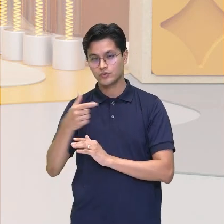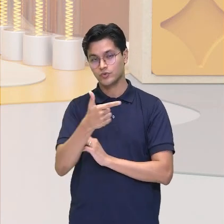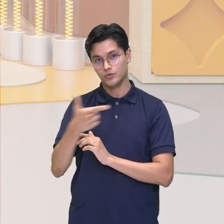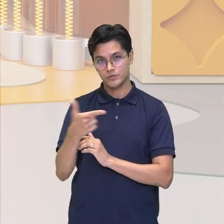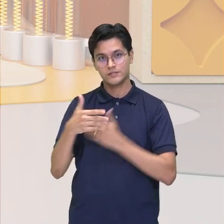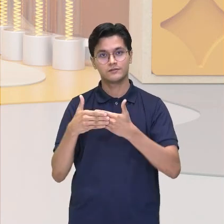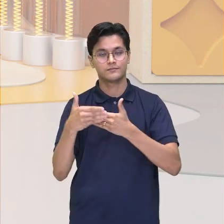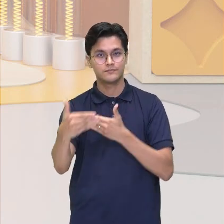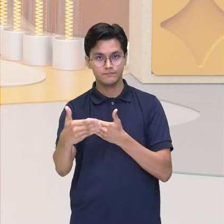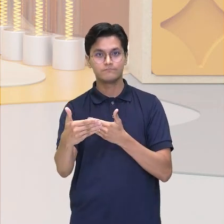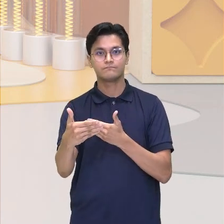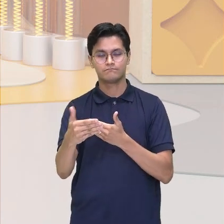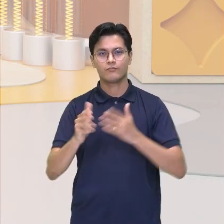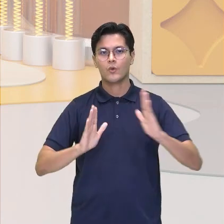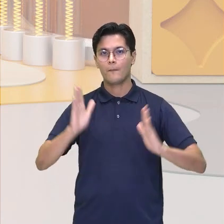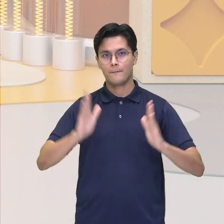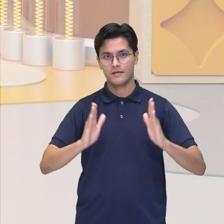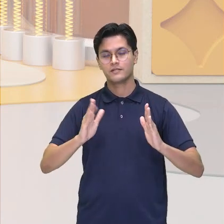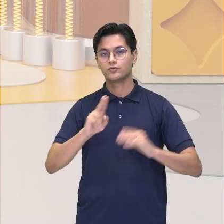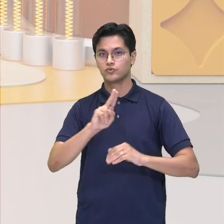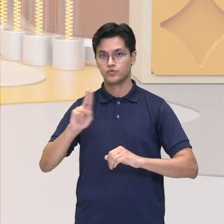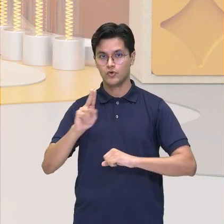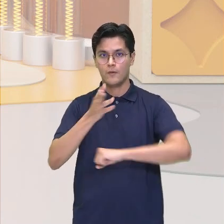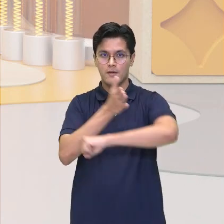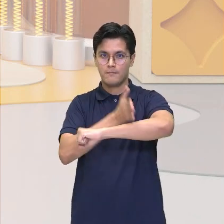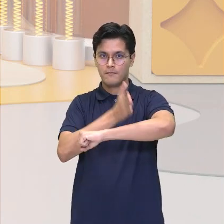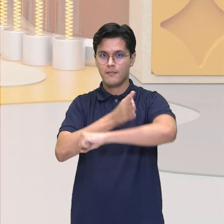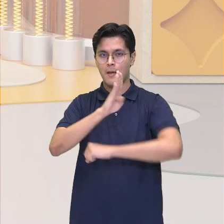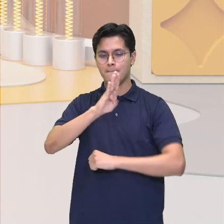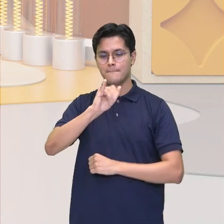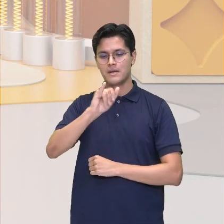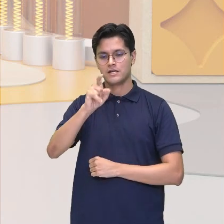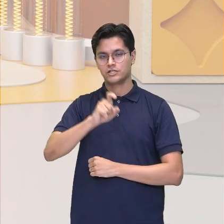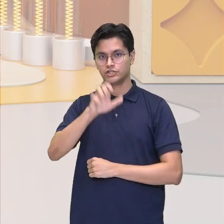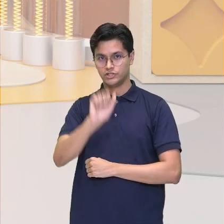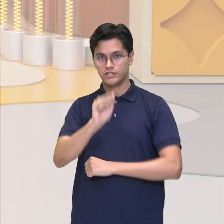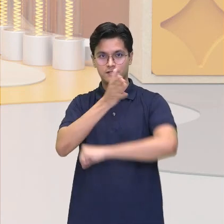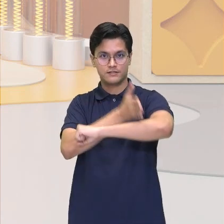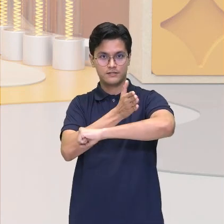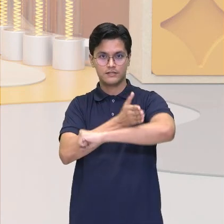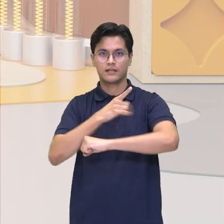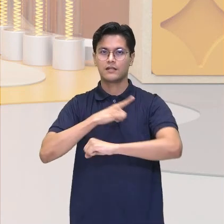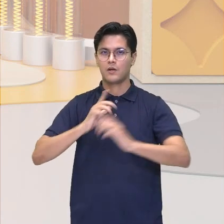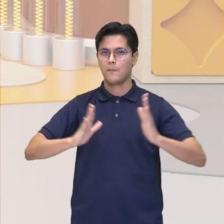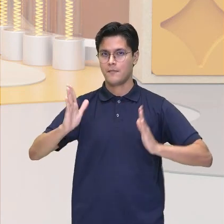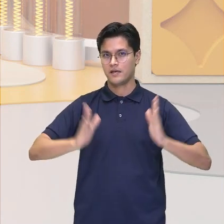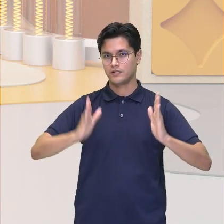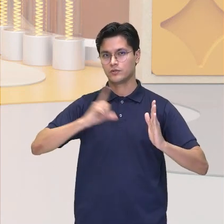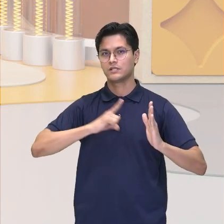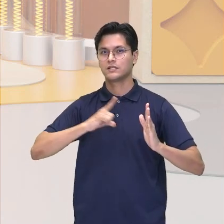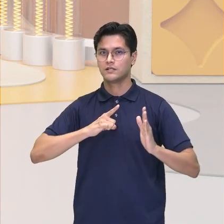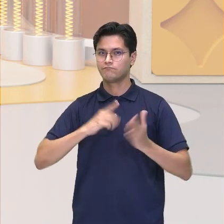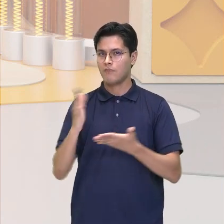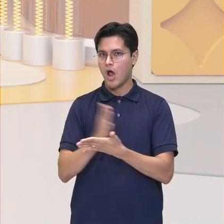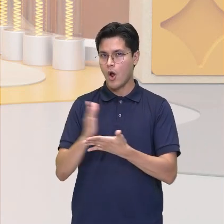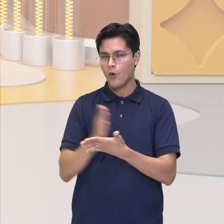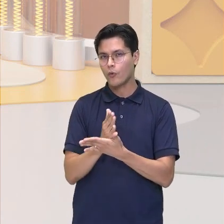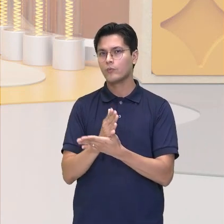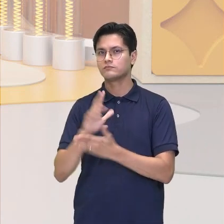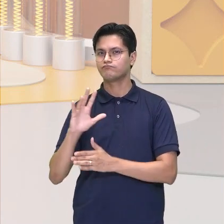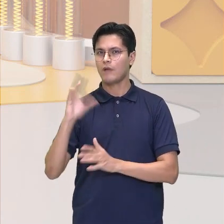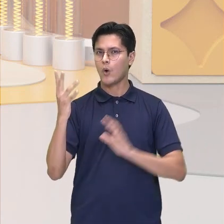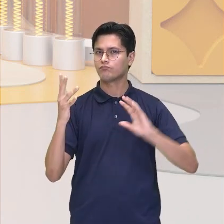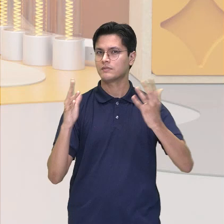período chamado de Baixa Idade Média, período no qual algumas mudanças vão